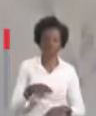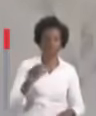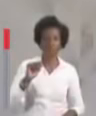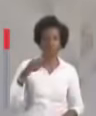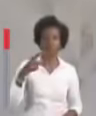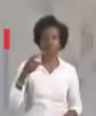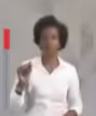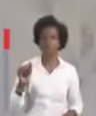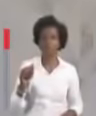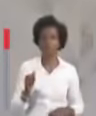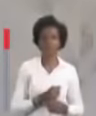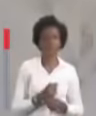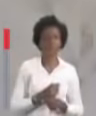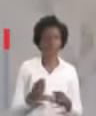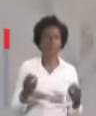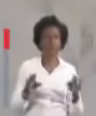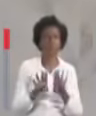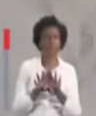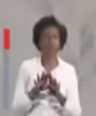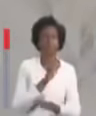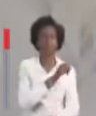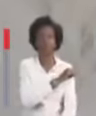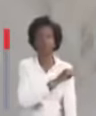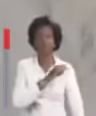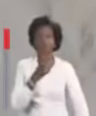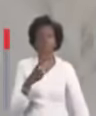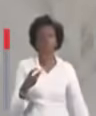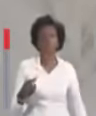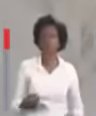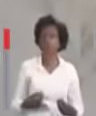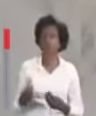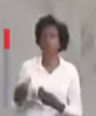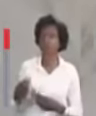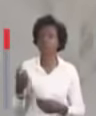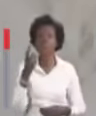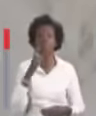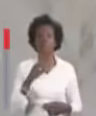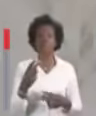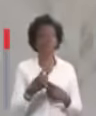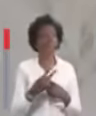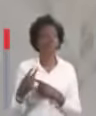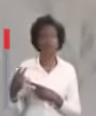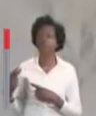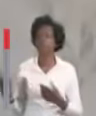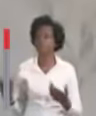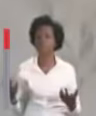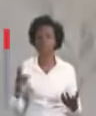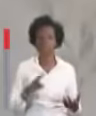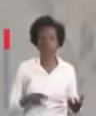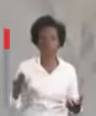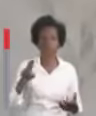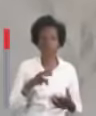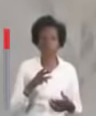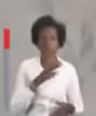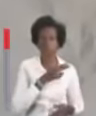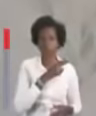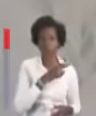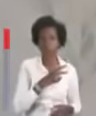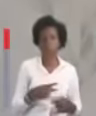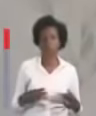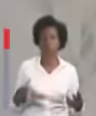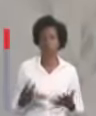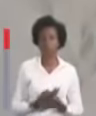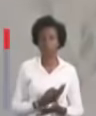muitos anos que ela foi fechado então aluno não tem como se proteger essas universidades privadas